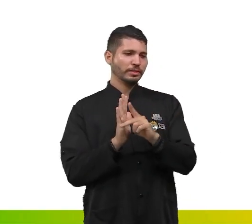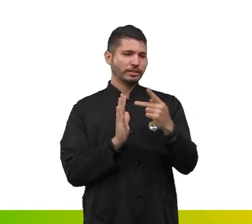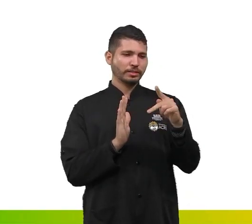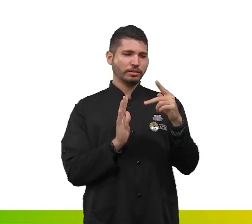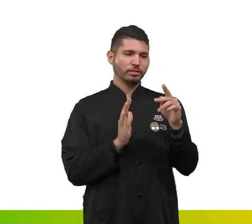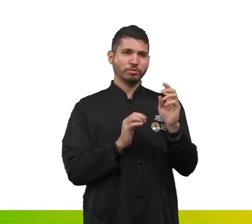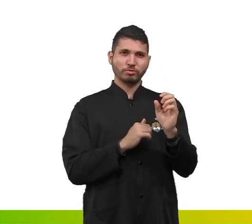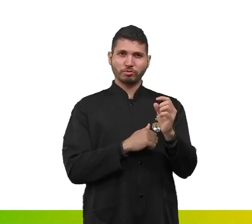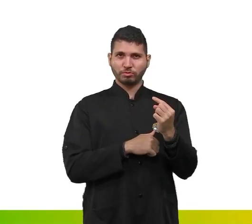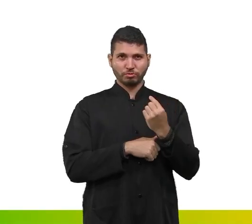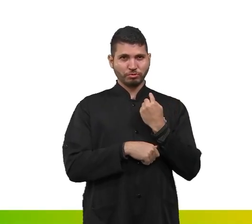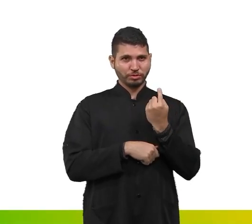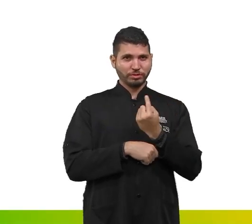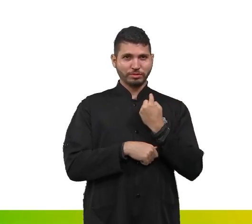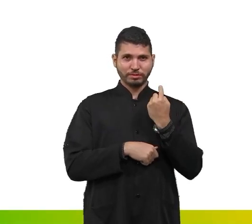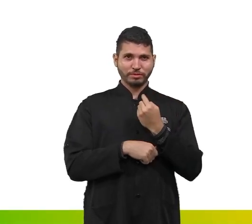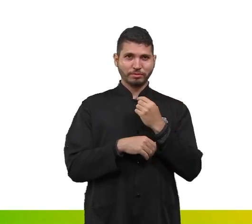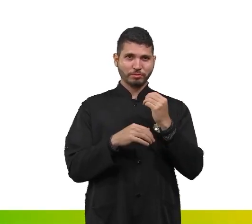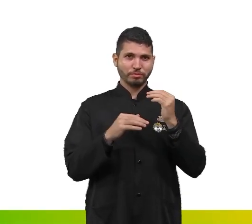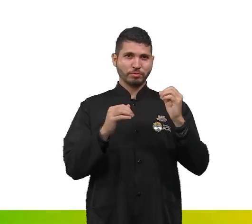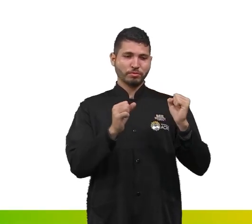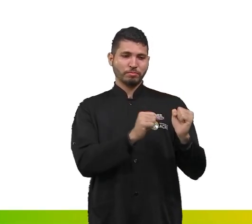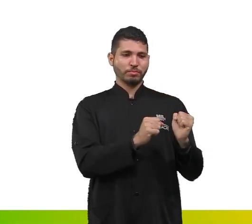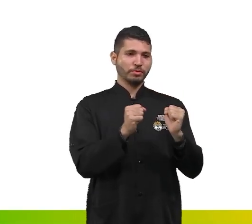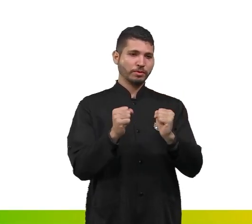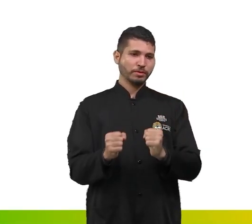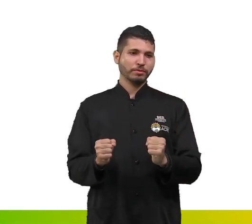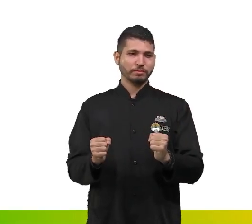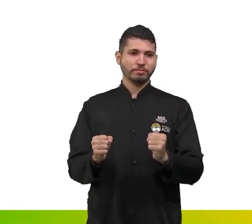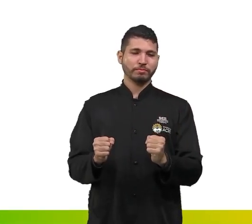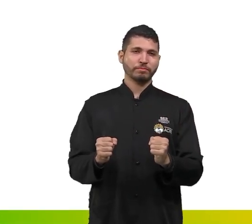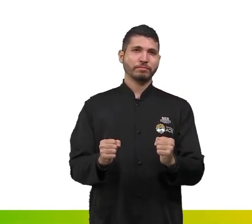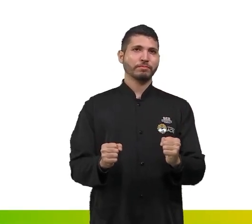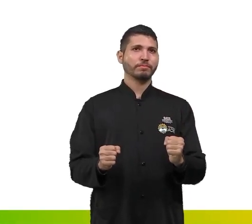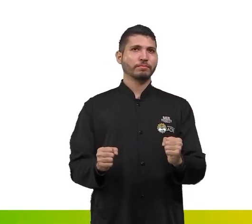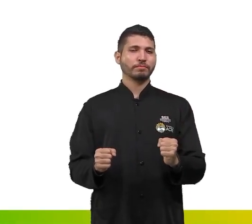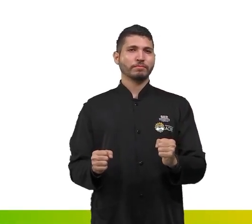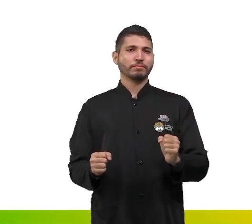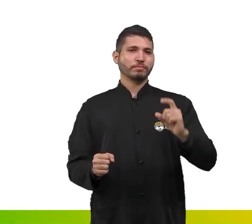Então, o absolutismo, ele concentra poder